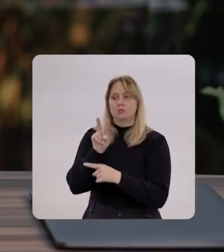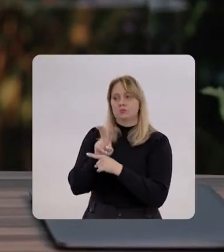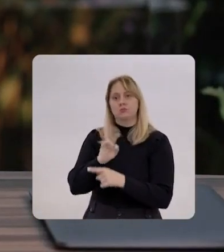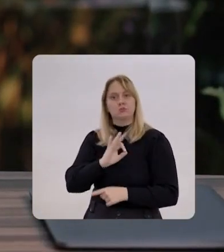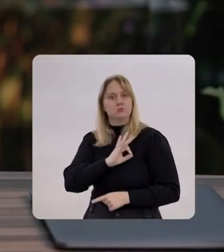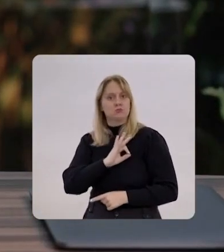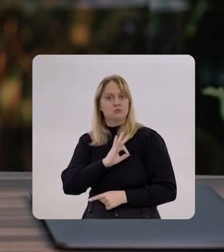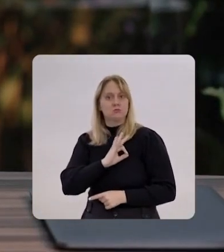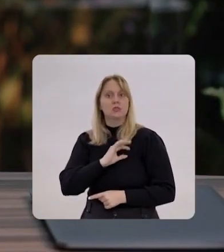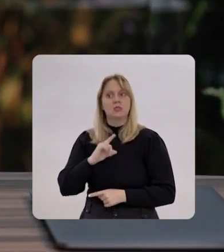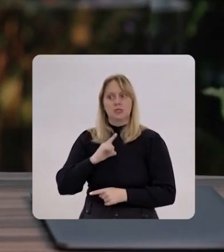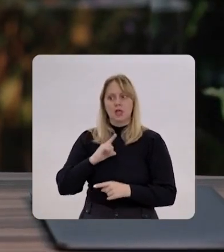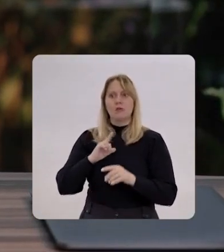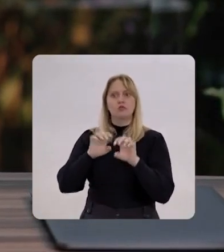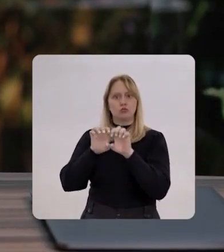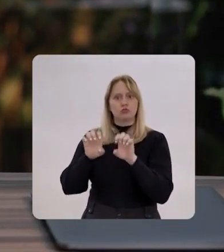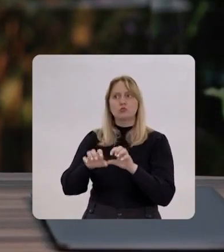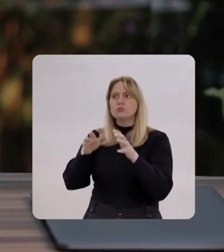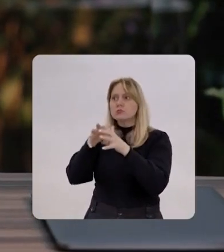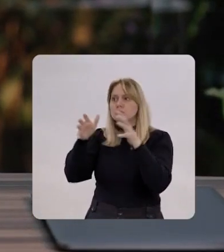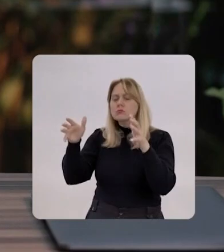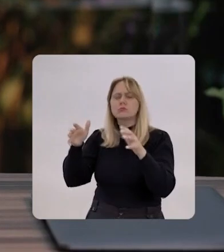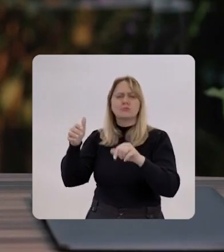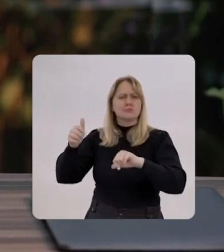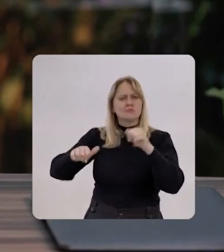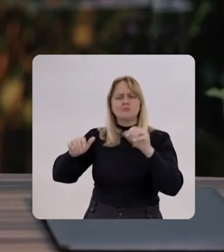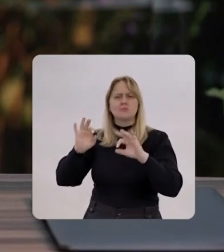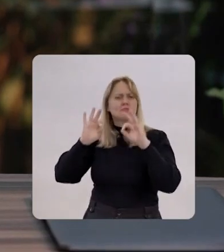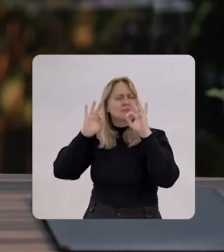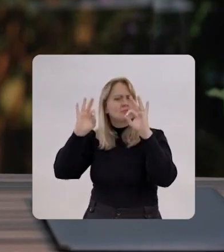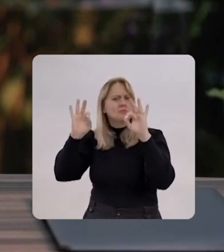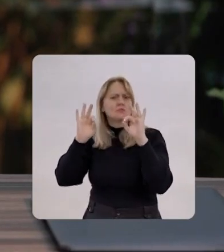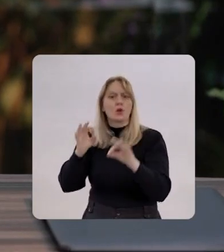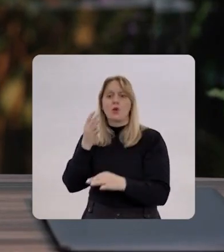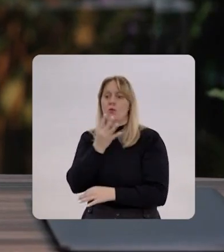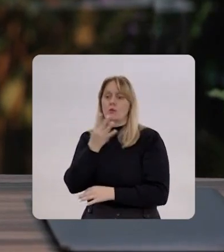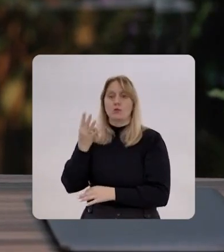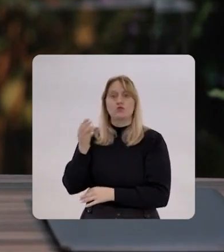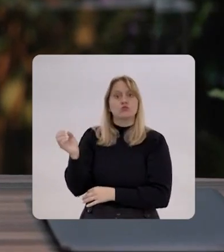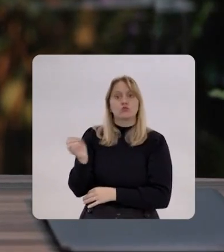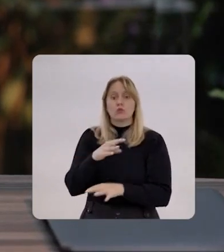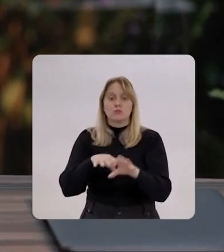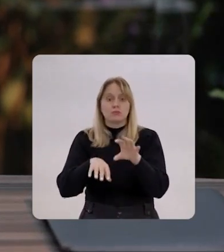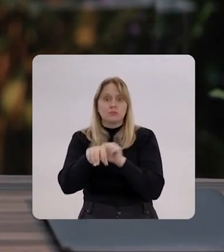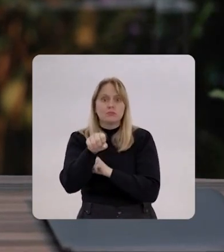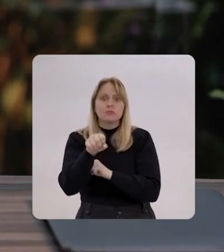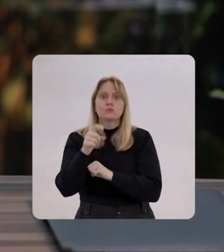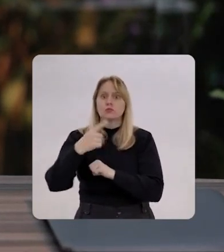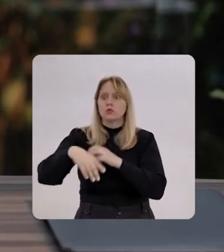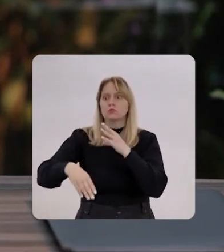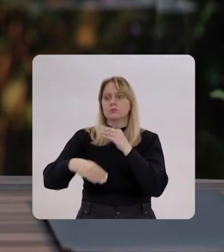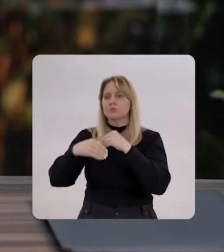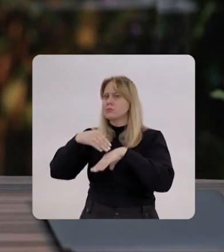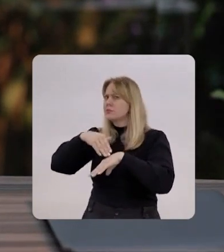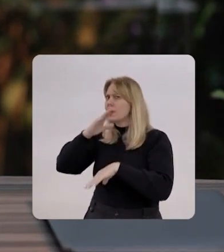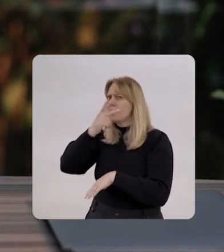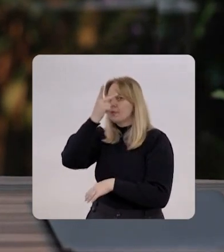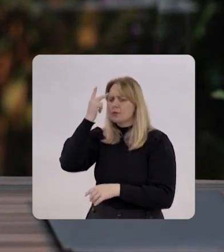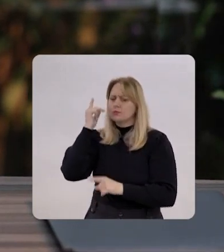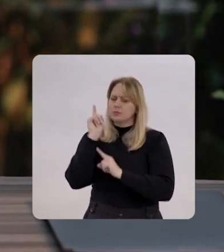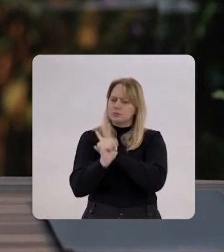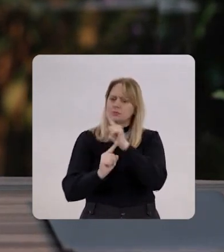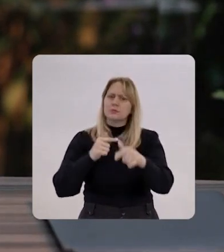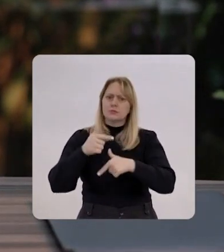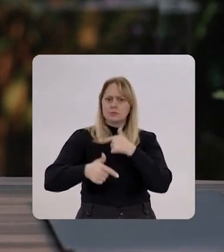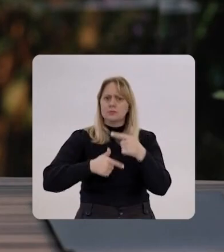teve a estrutura ampliada e qualificada, com 44 novos formandos, elevando a corporação a um